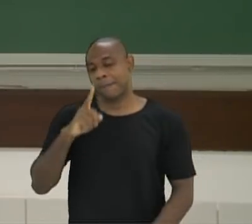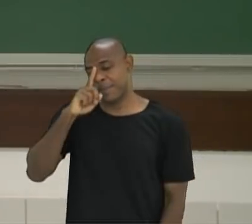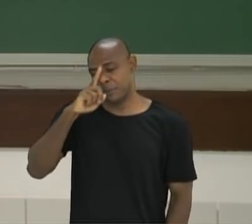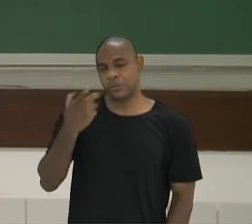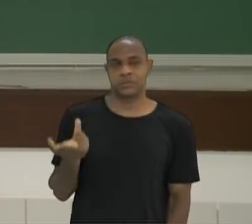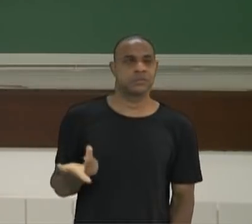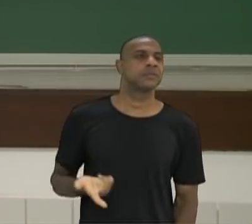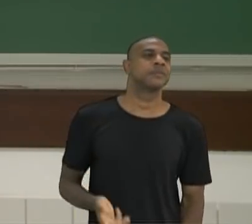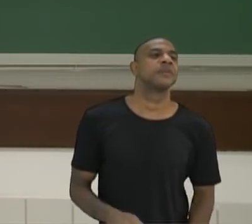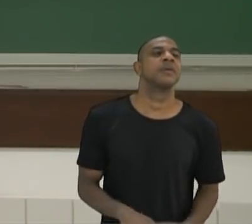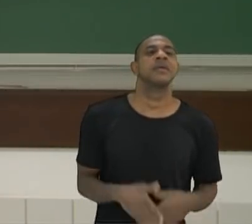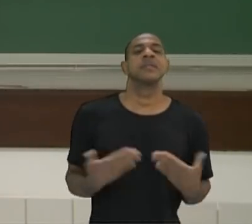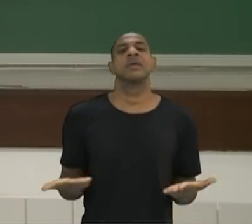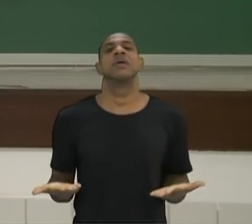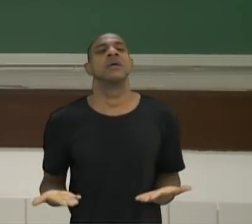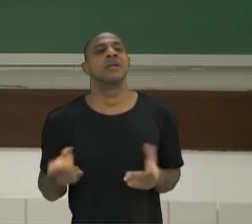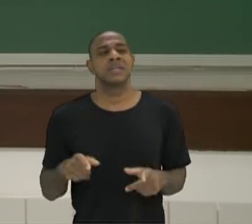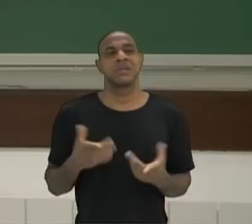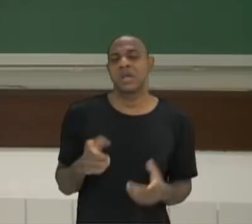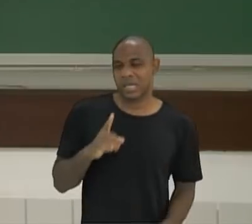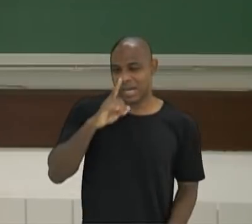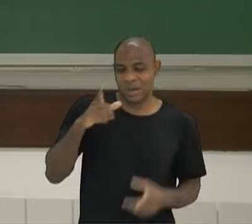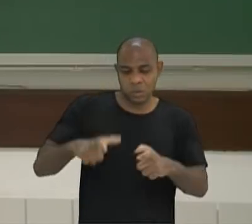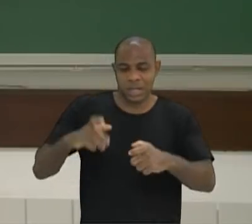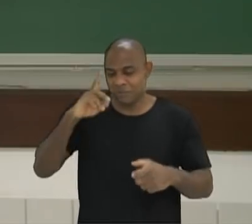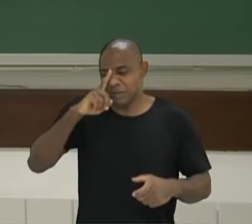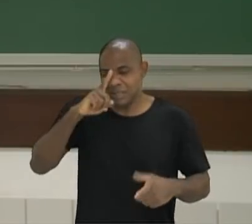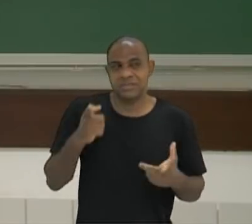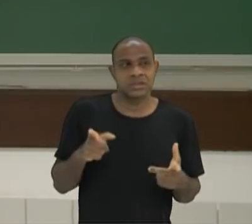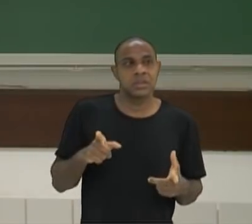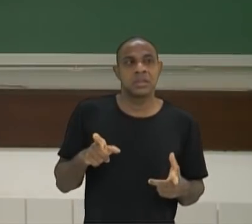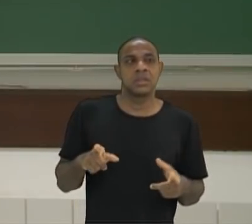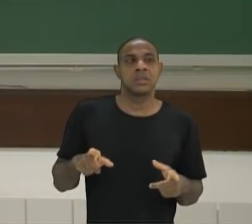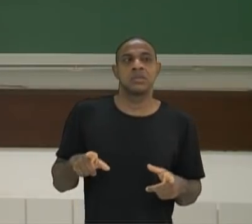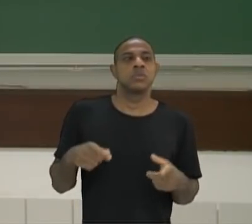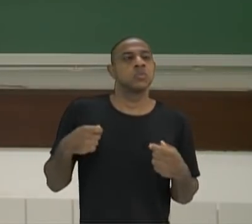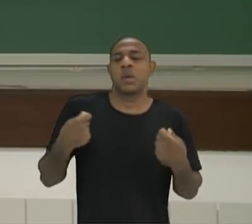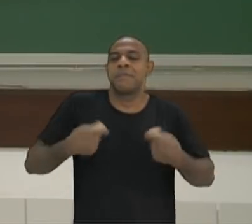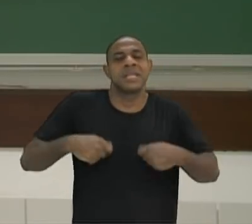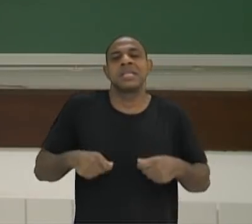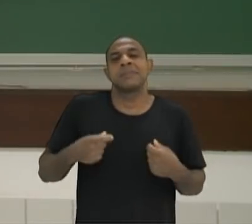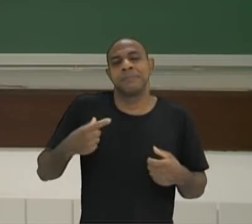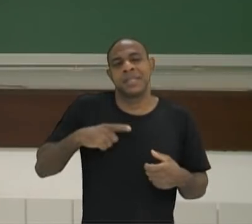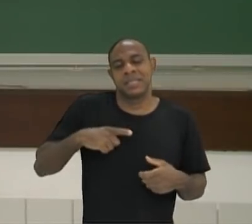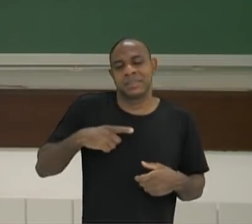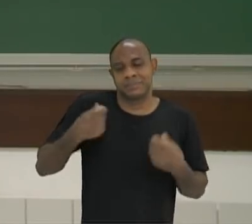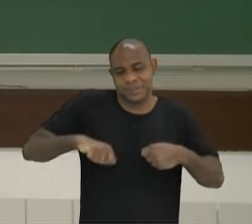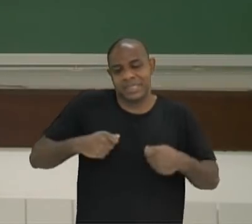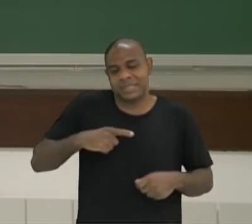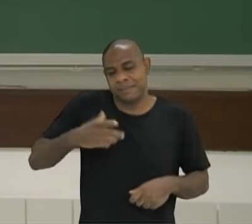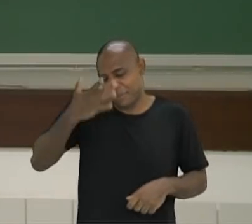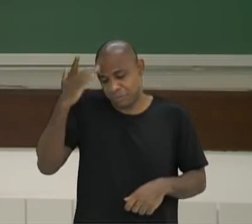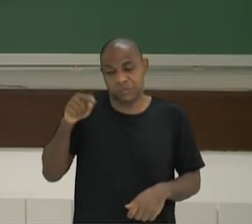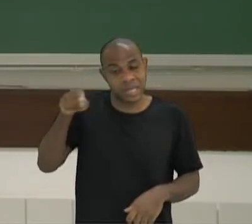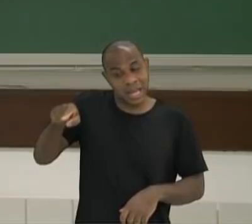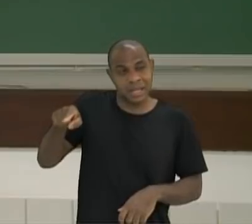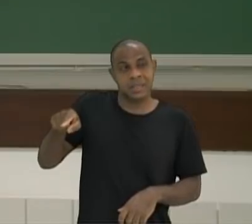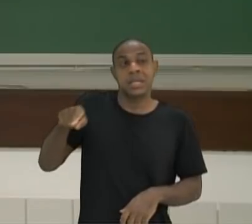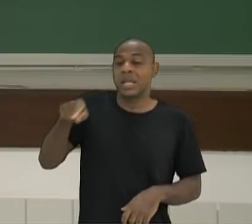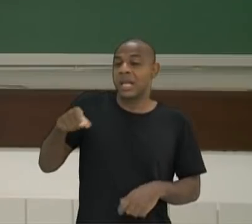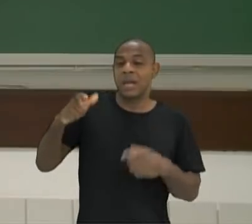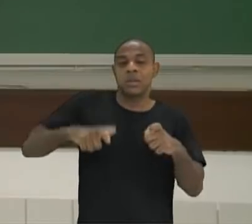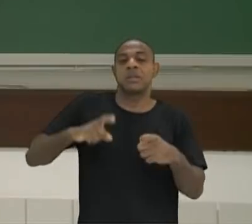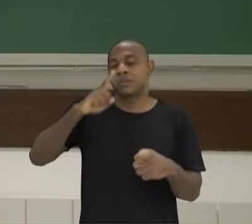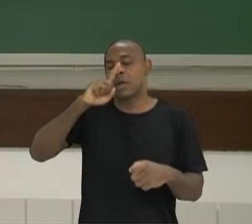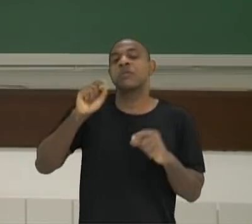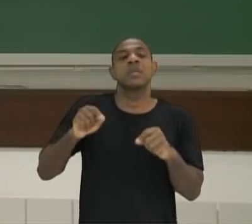importantes. Quando eu coloco aqui área de risco, não estou necessariamente dizendo que é preciso que tenham pessoas lá. Essa área de risco pode ser também